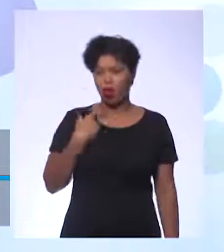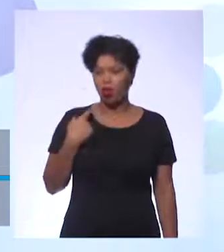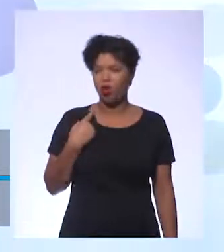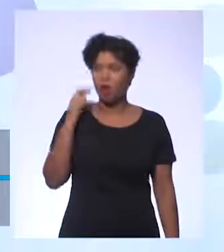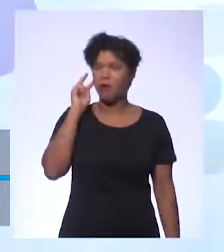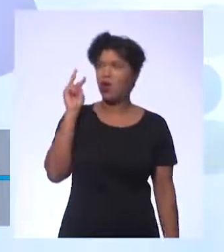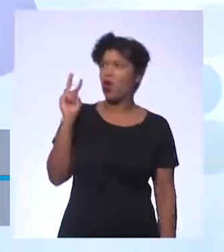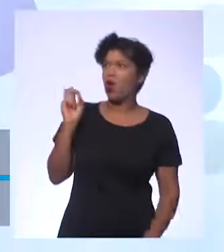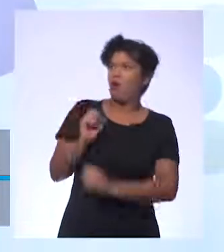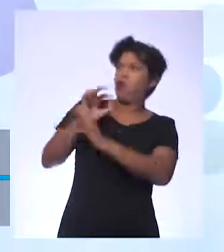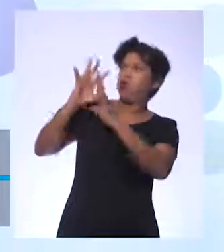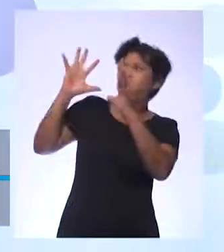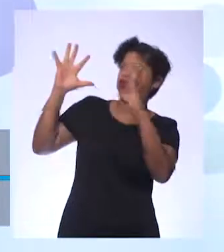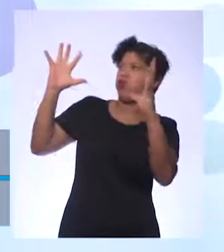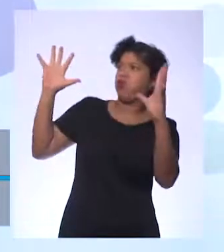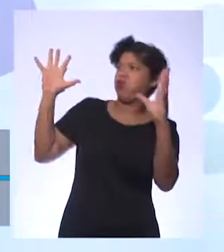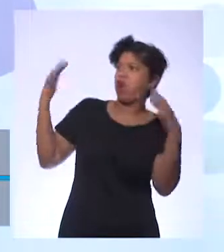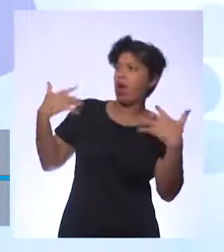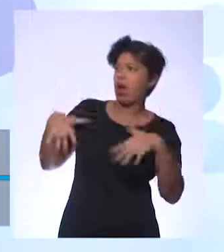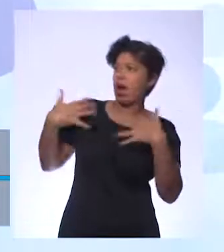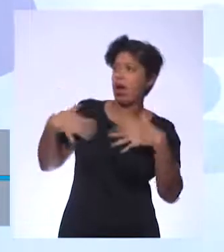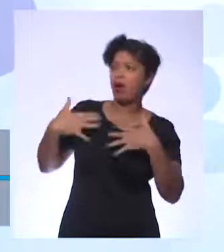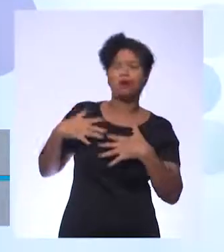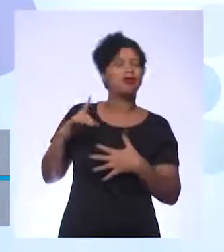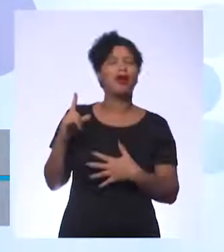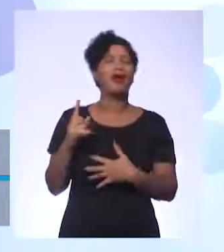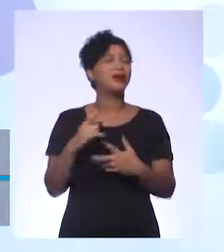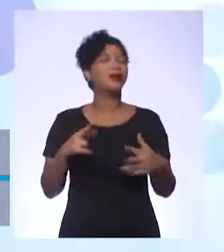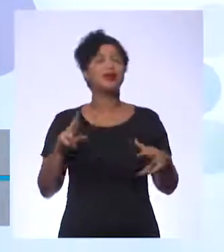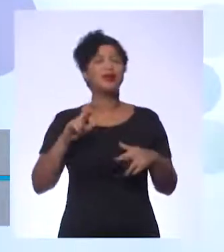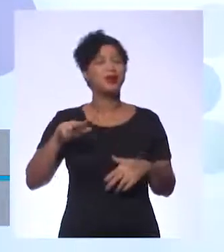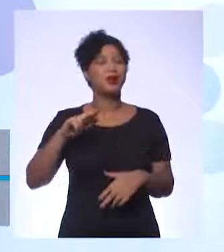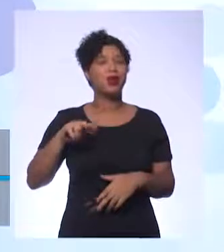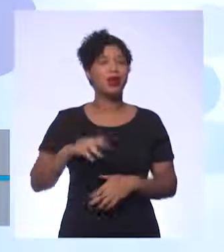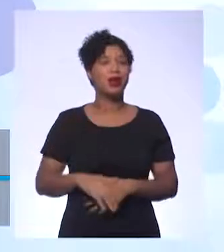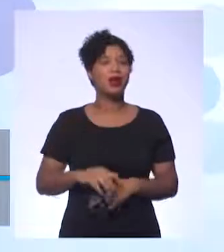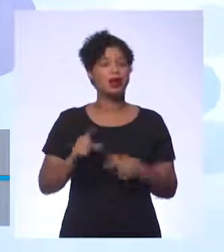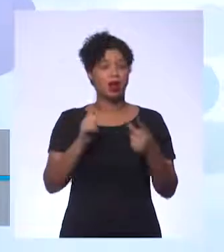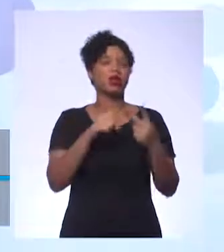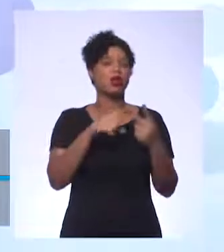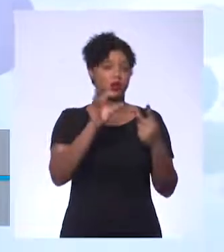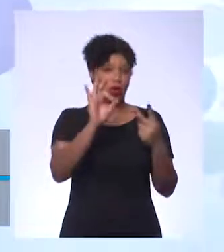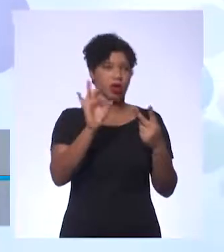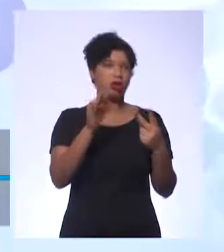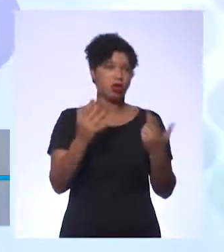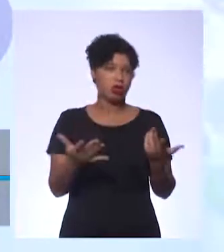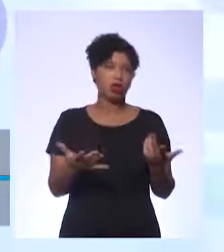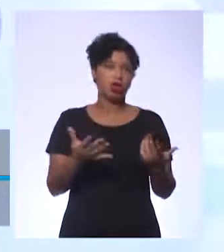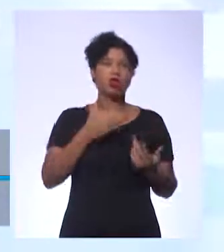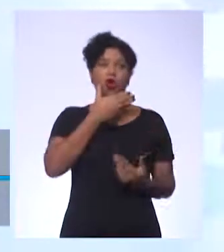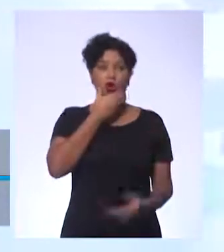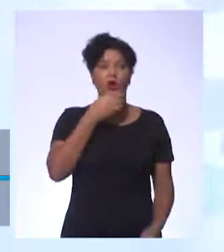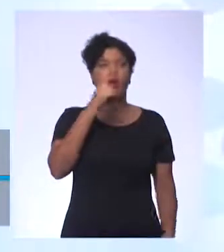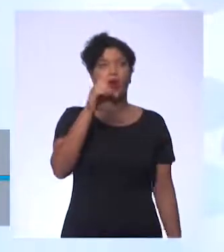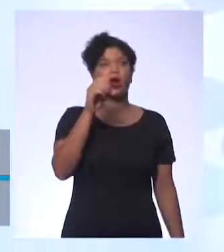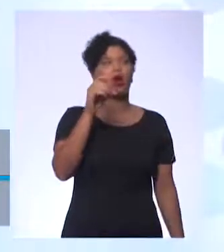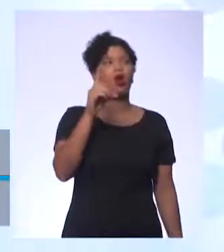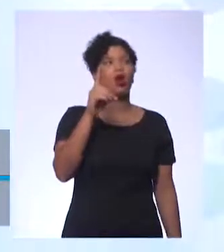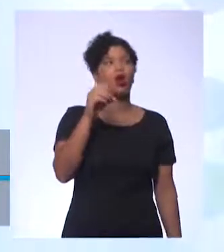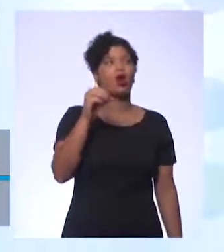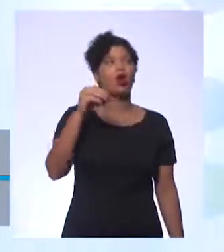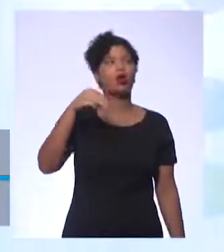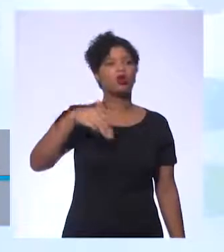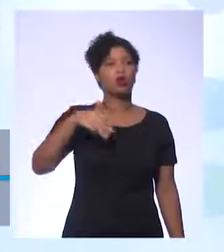lutando, e na verdade não era nada disso. E a outra imagem seria, no caso, Dom Quixote mesmo, né, com seu cavaleiro, com seu escudeiro